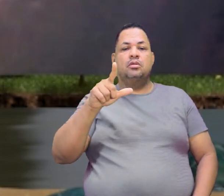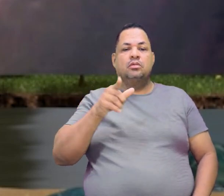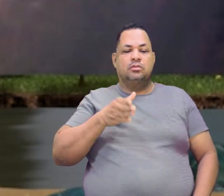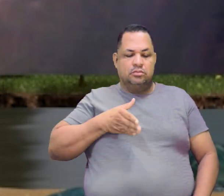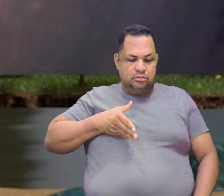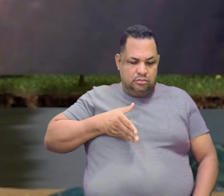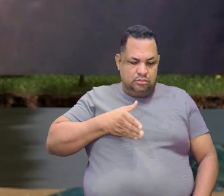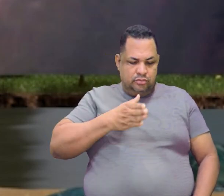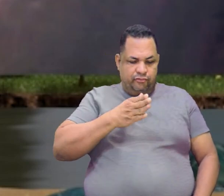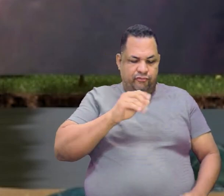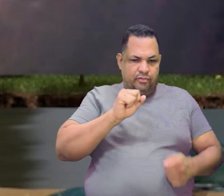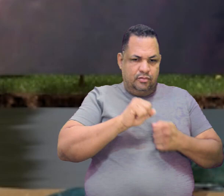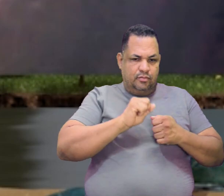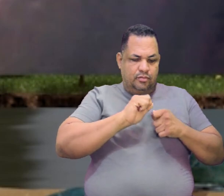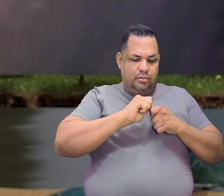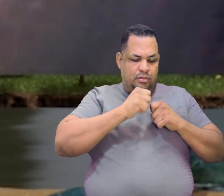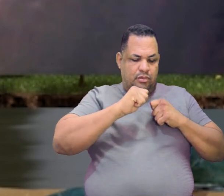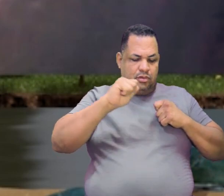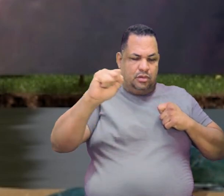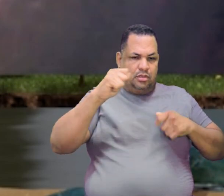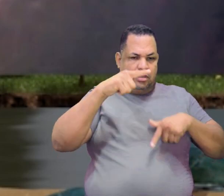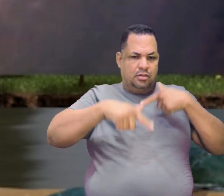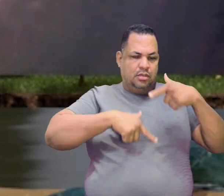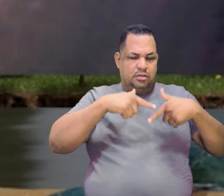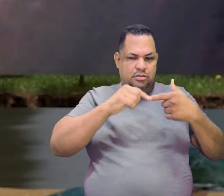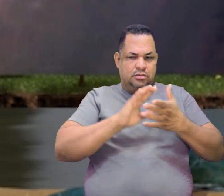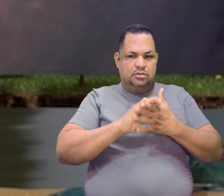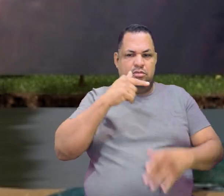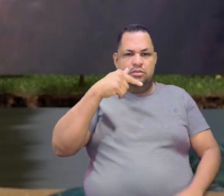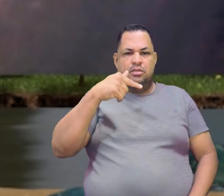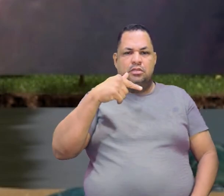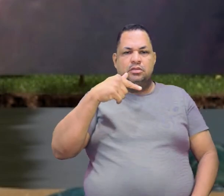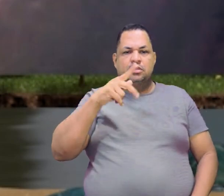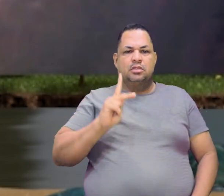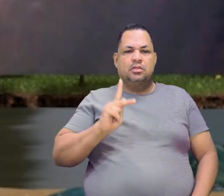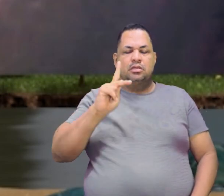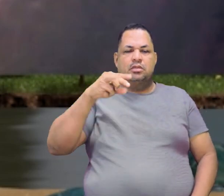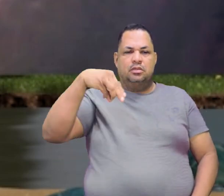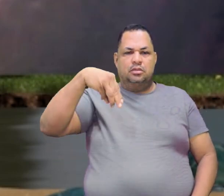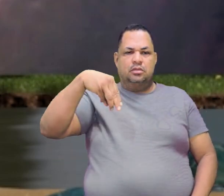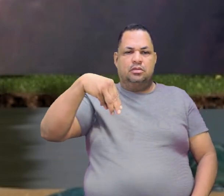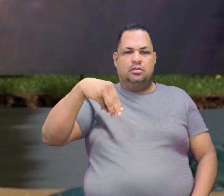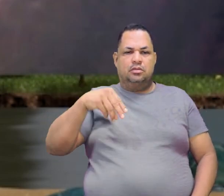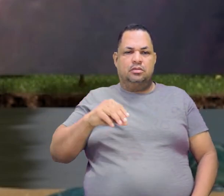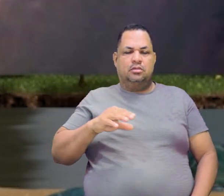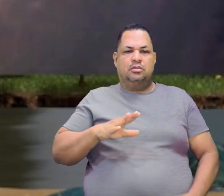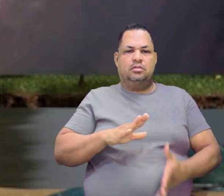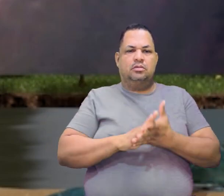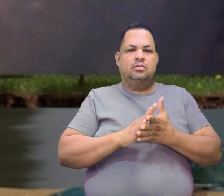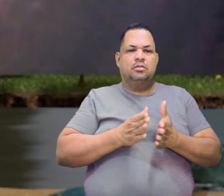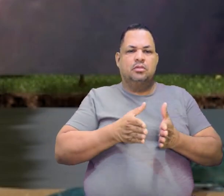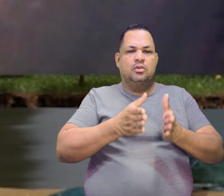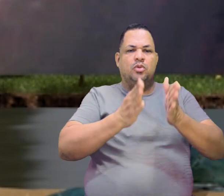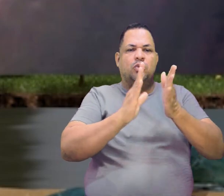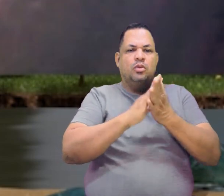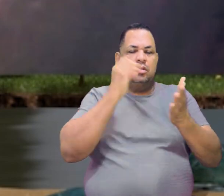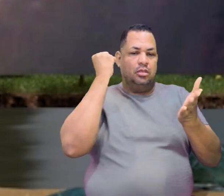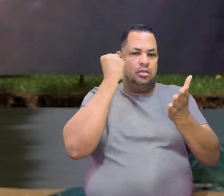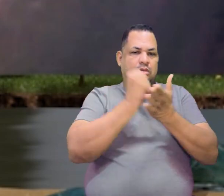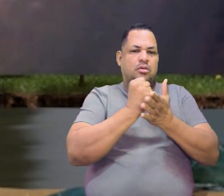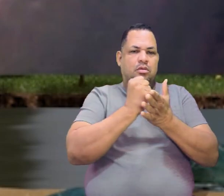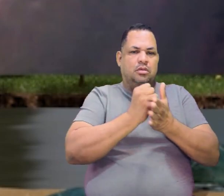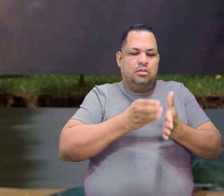7 quilômetros de trilhos. Mas no dia 4 de junho, quando eles irão inaugurar